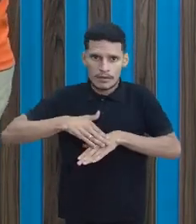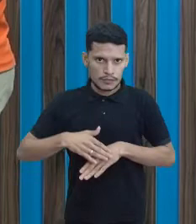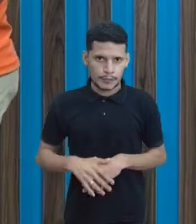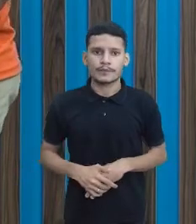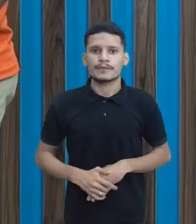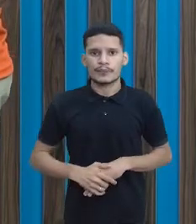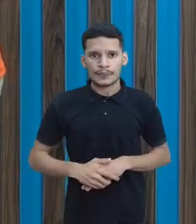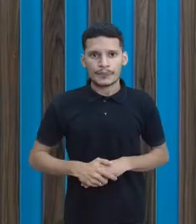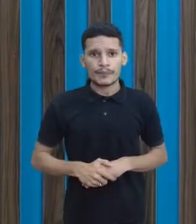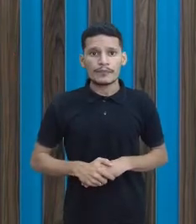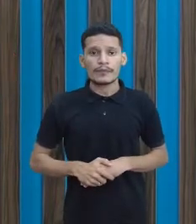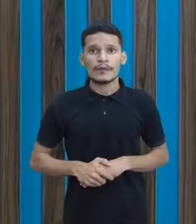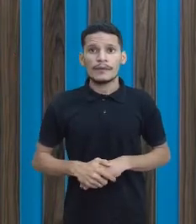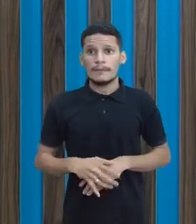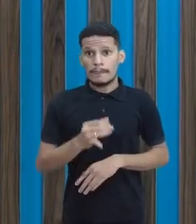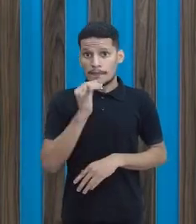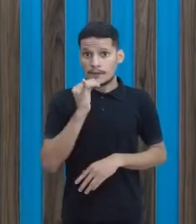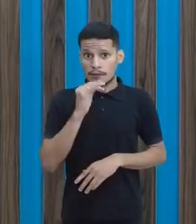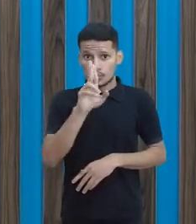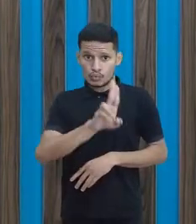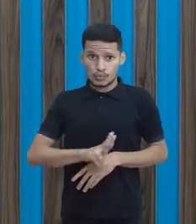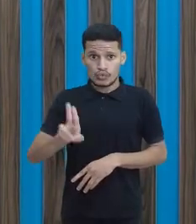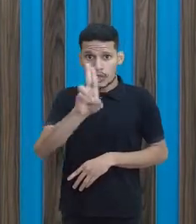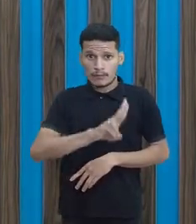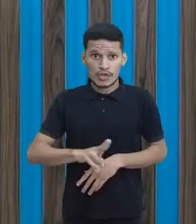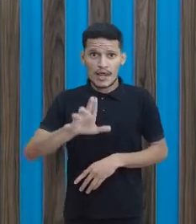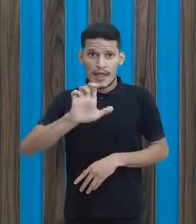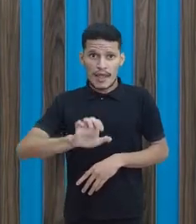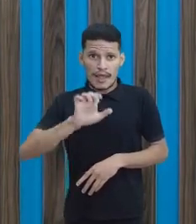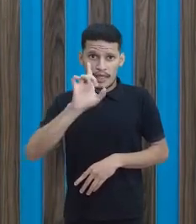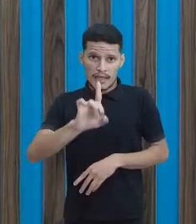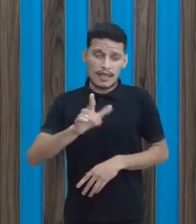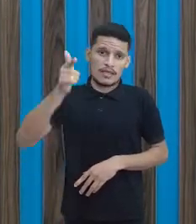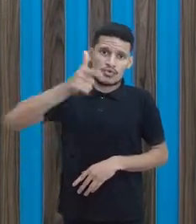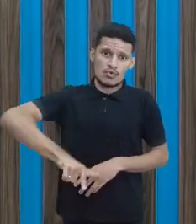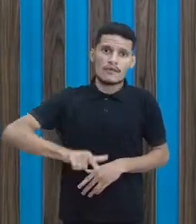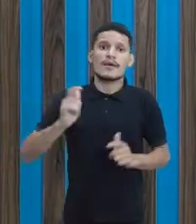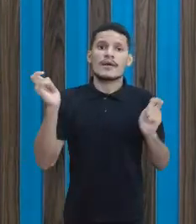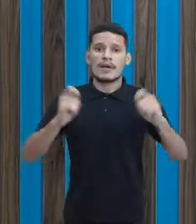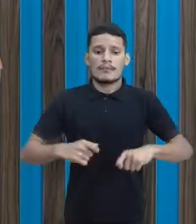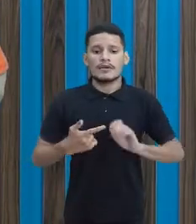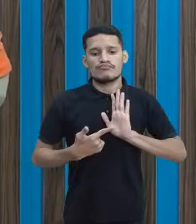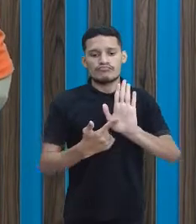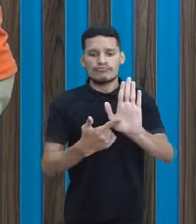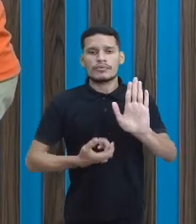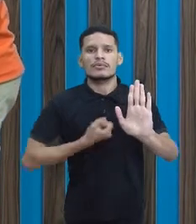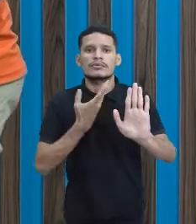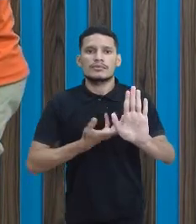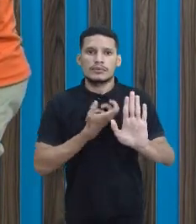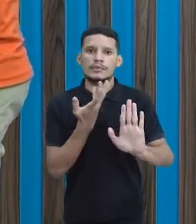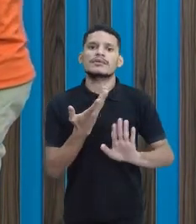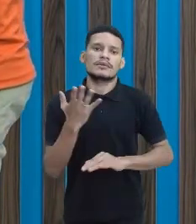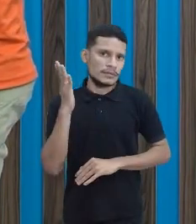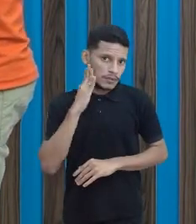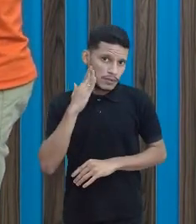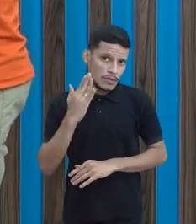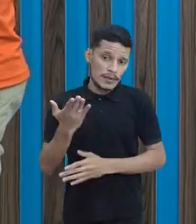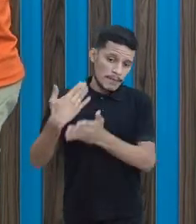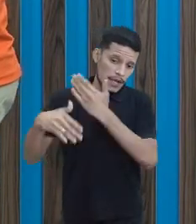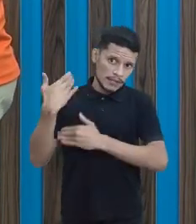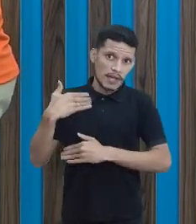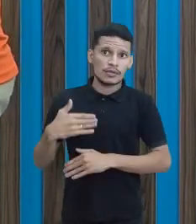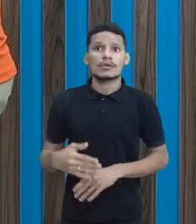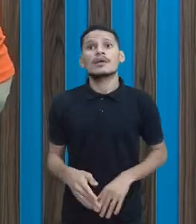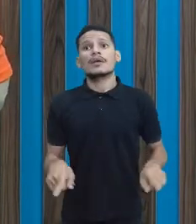certo? Ou seja, usamos aí o ED novamente para expressar o particípio ou o passado.